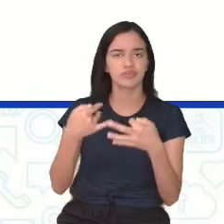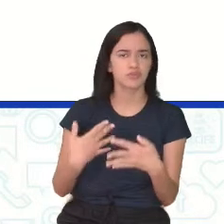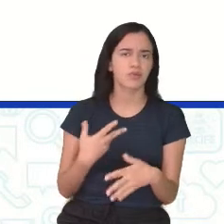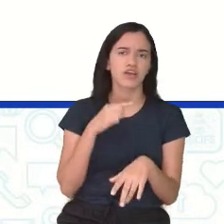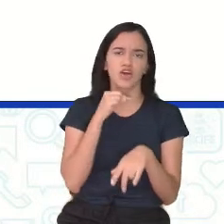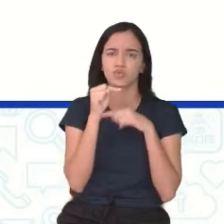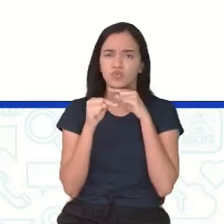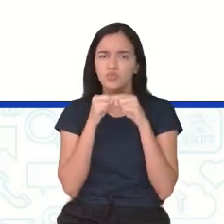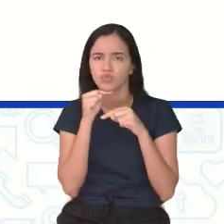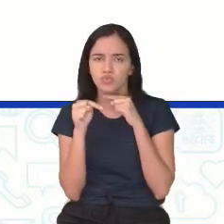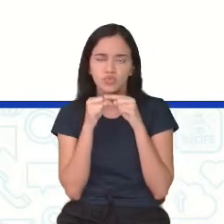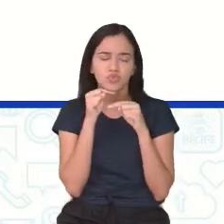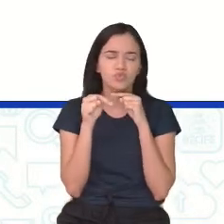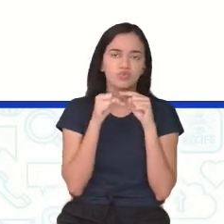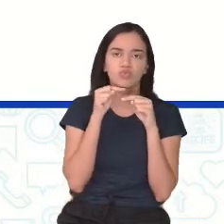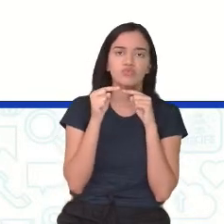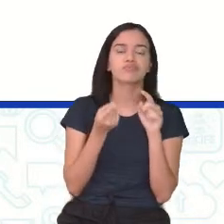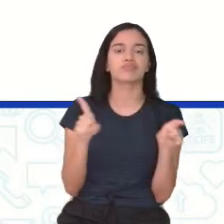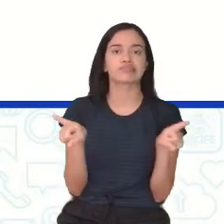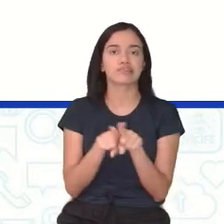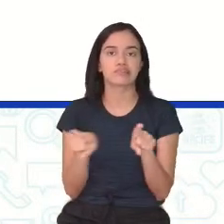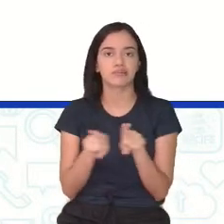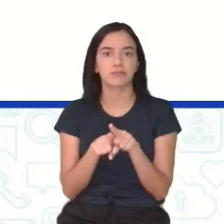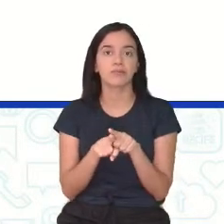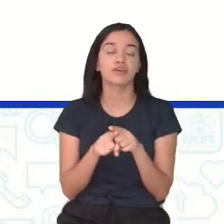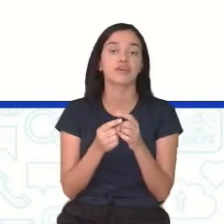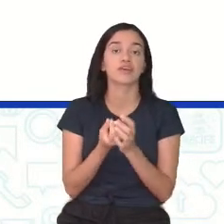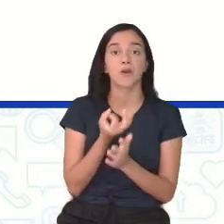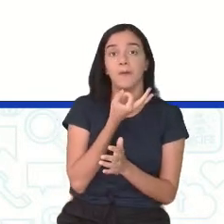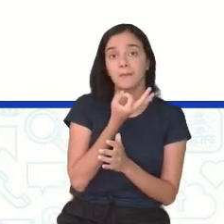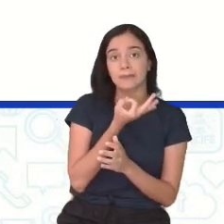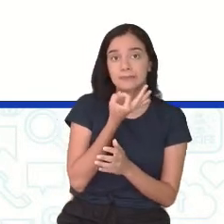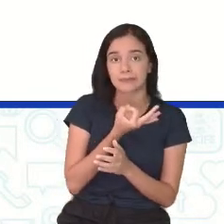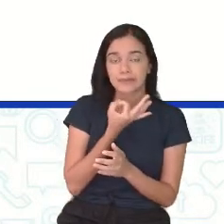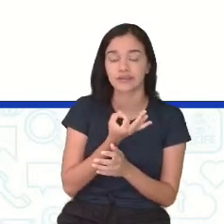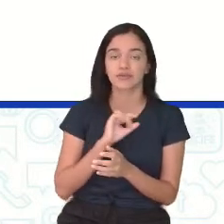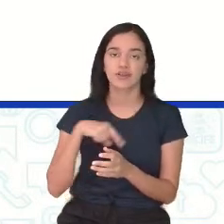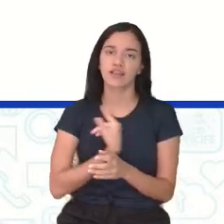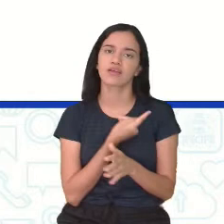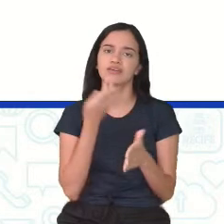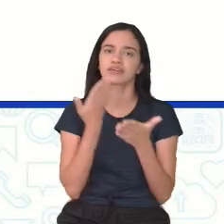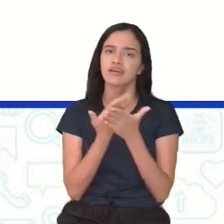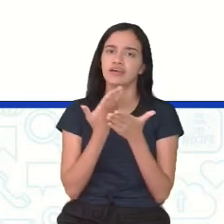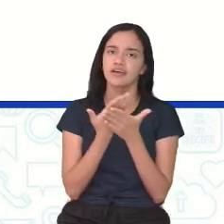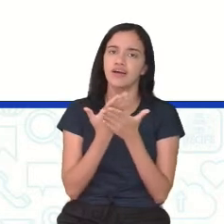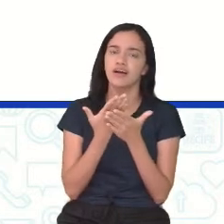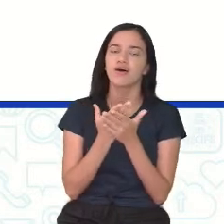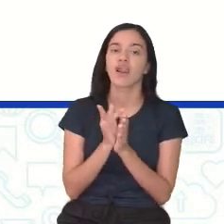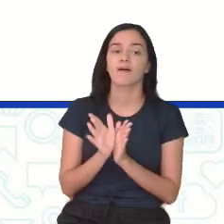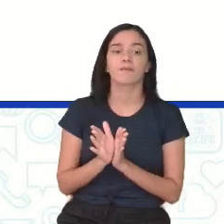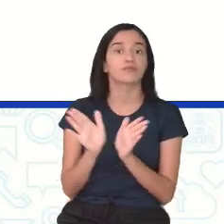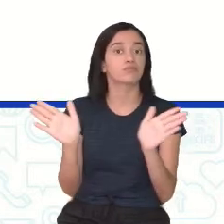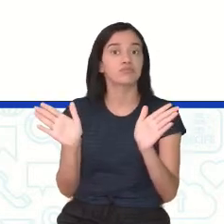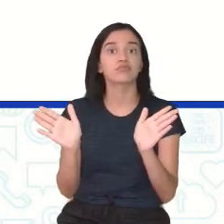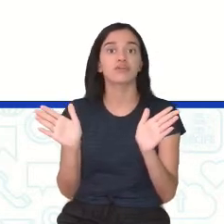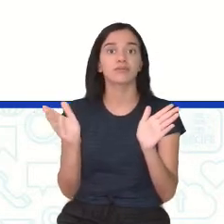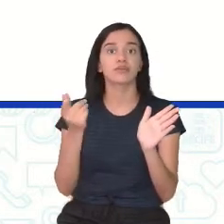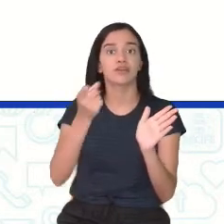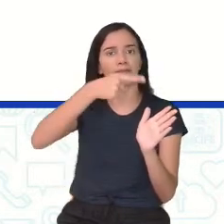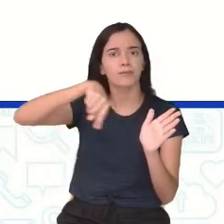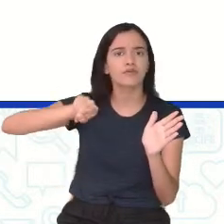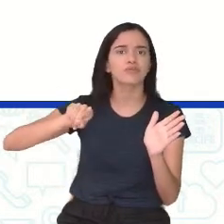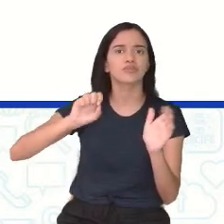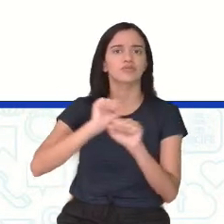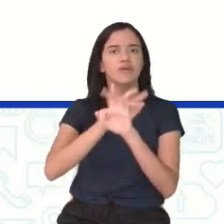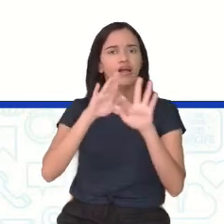as dúvidas que vocês tiverem, dar sugestões para a nossa aula, né? A nossa aula é muito aberta para que vocês